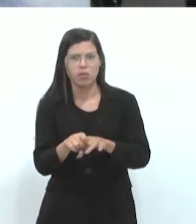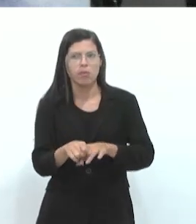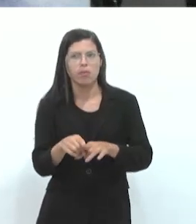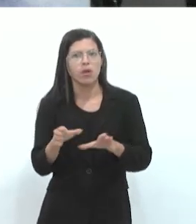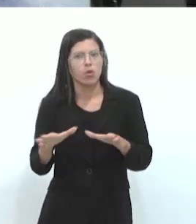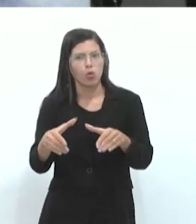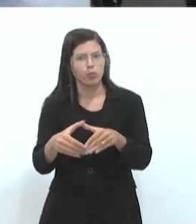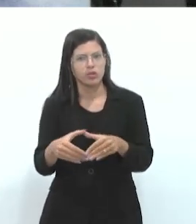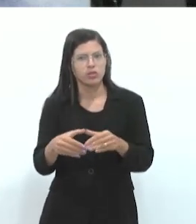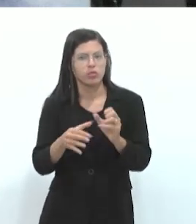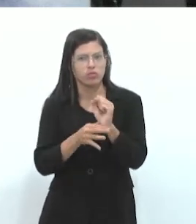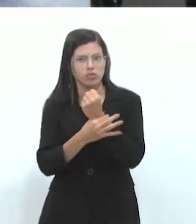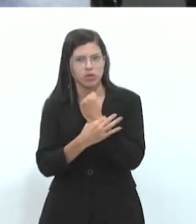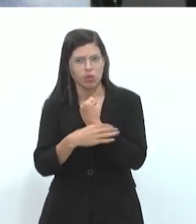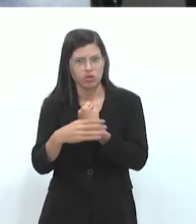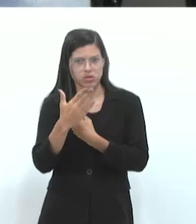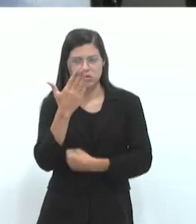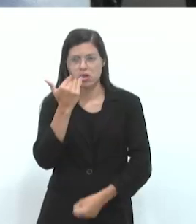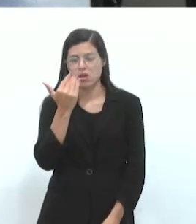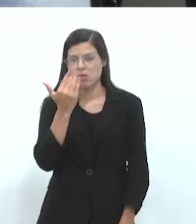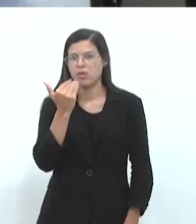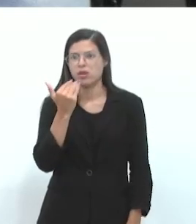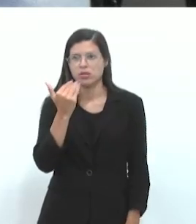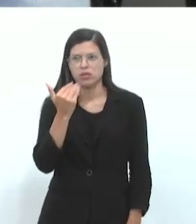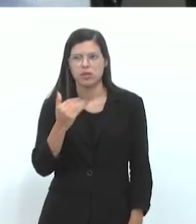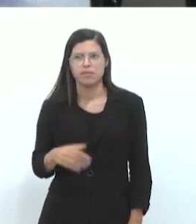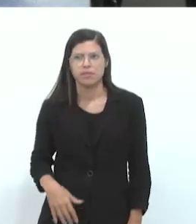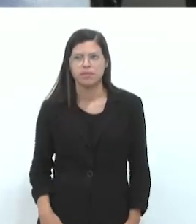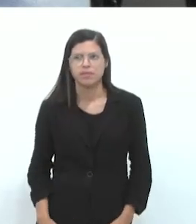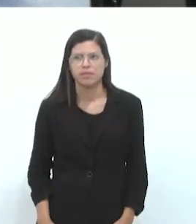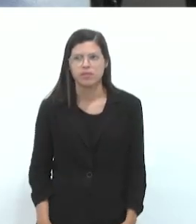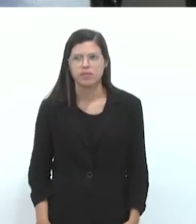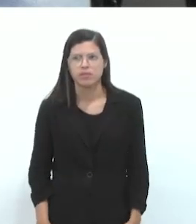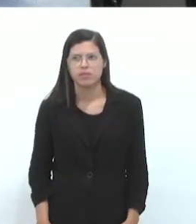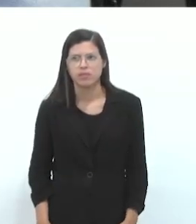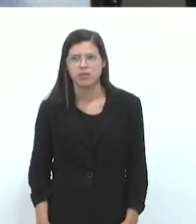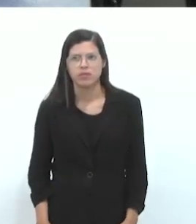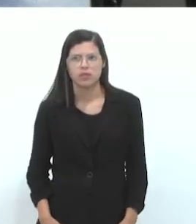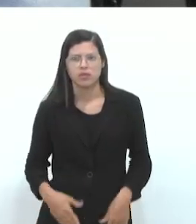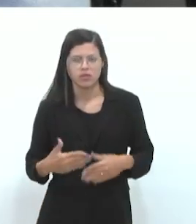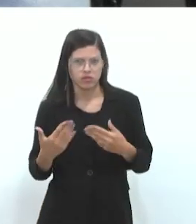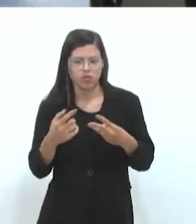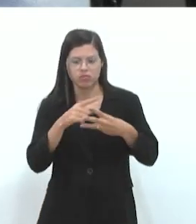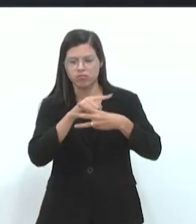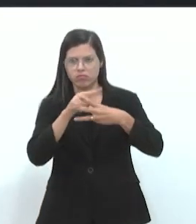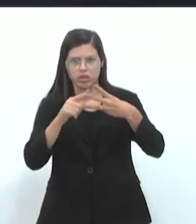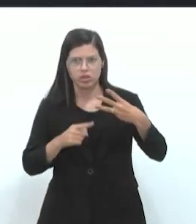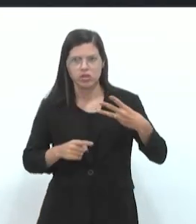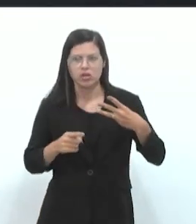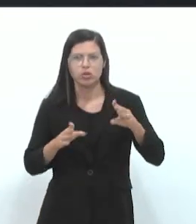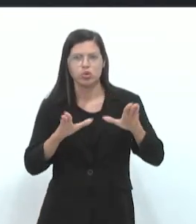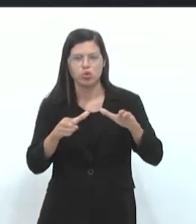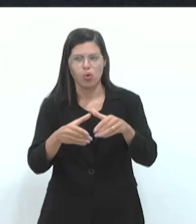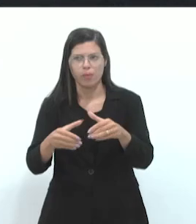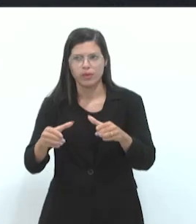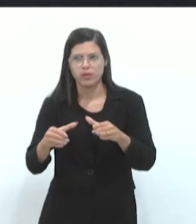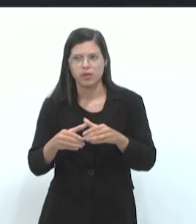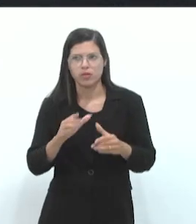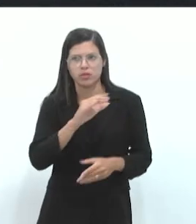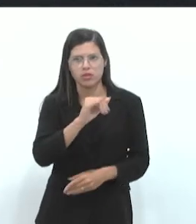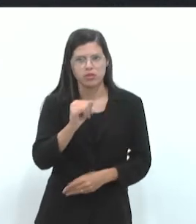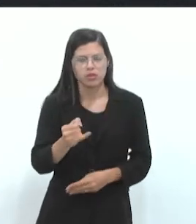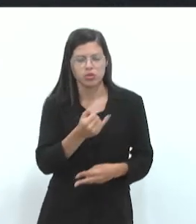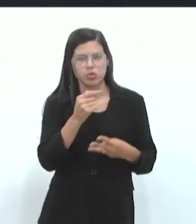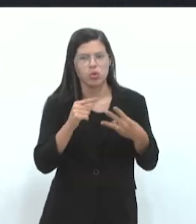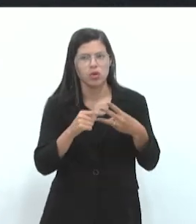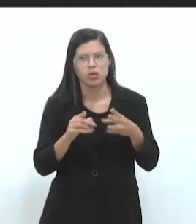Certo? Só para deixar, então, que vai ser uma audiência tríplice, né? Com a Comissão de Orçamento, Finanças, Fiscalização